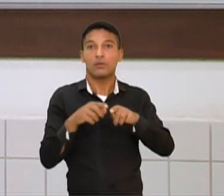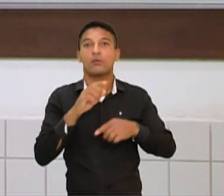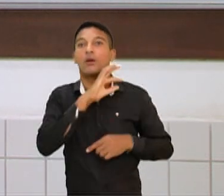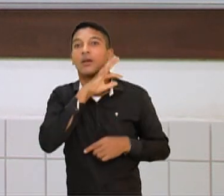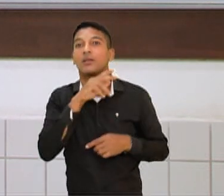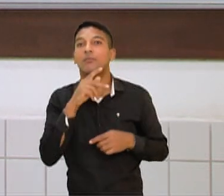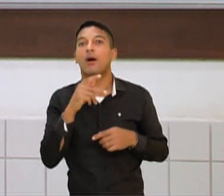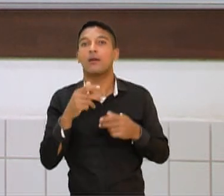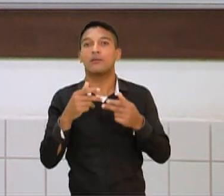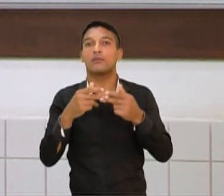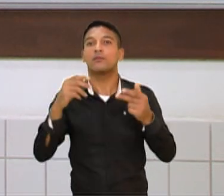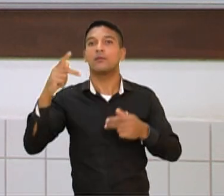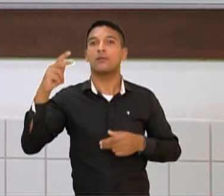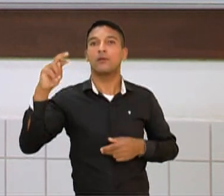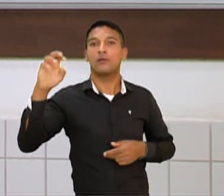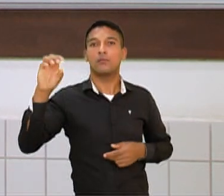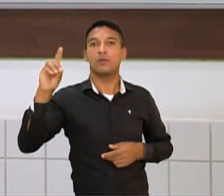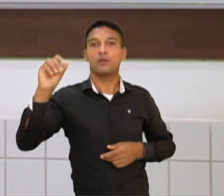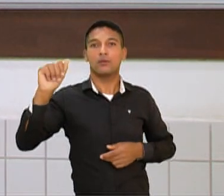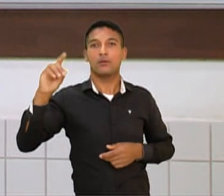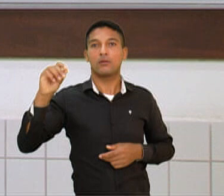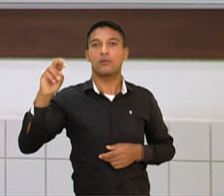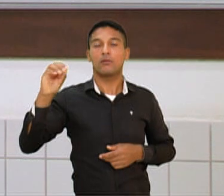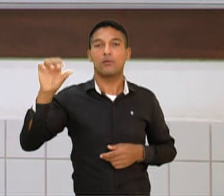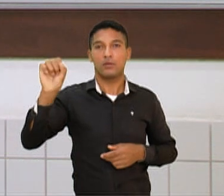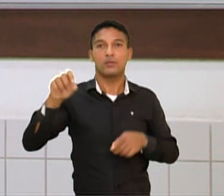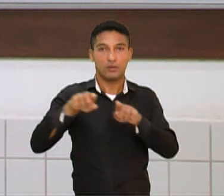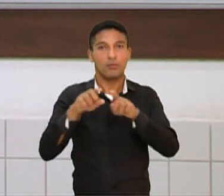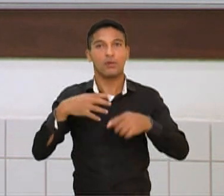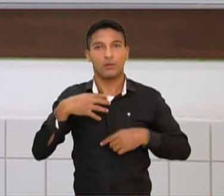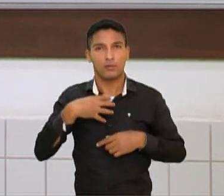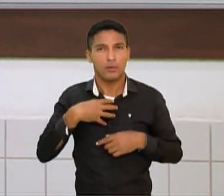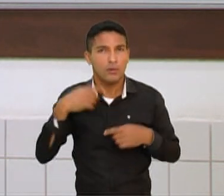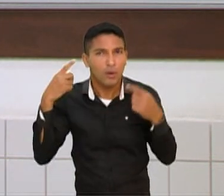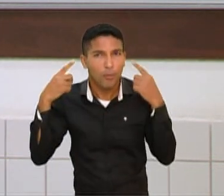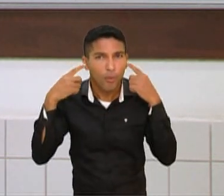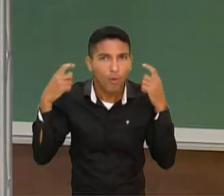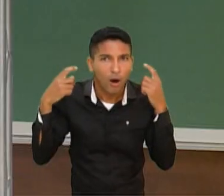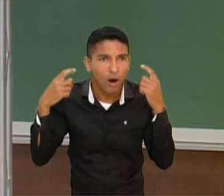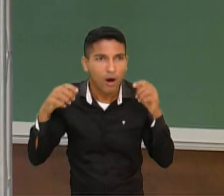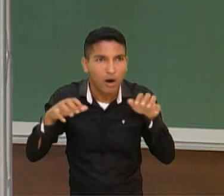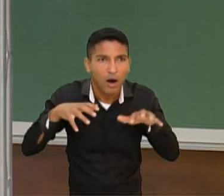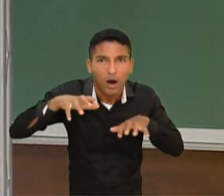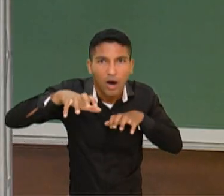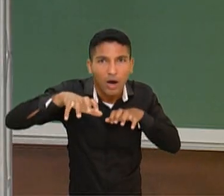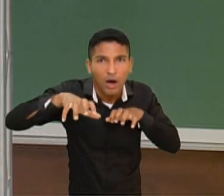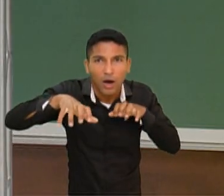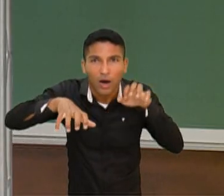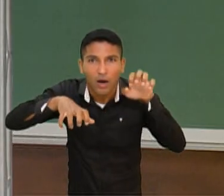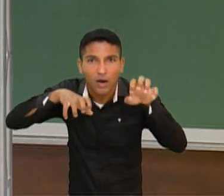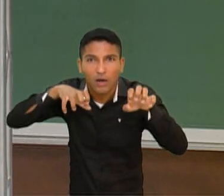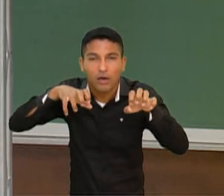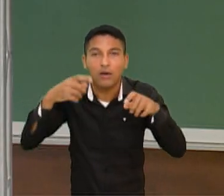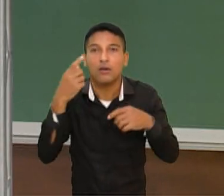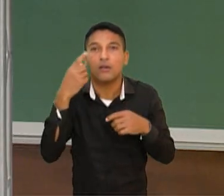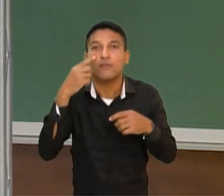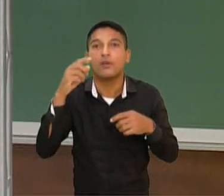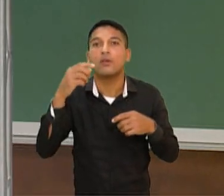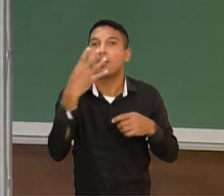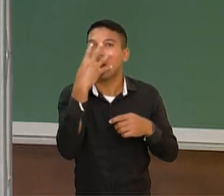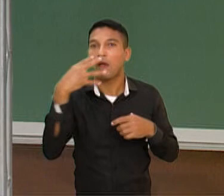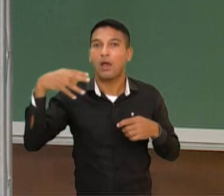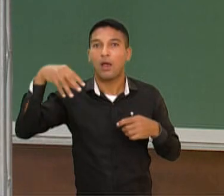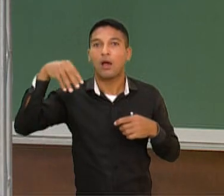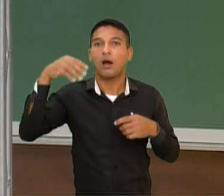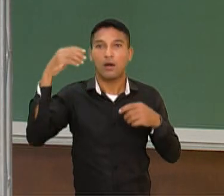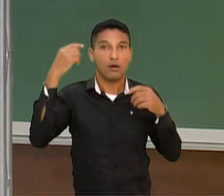questão de audição e dos órgãos dos sentidos. Observem esse predador aqui, que é a raposa orelha de morcego, Otócium